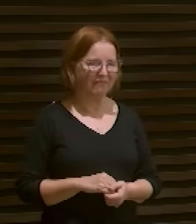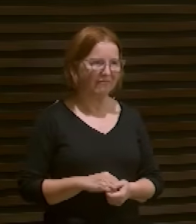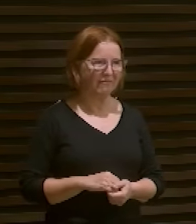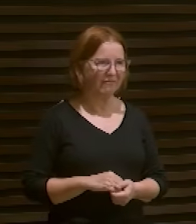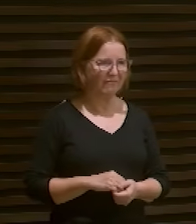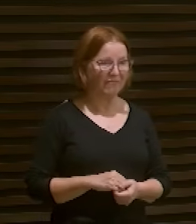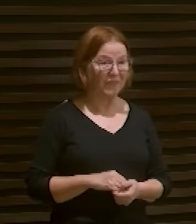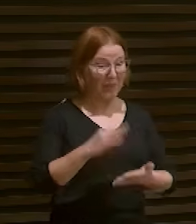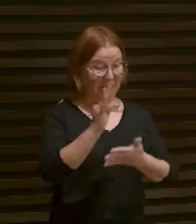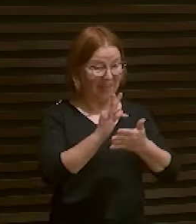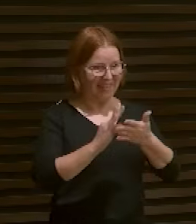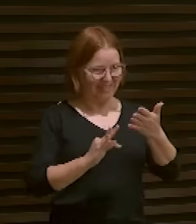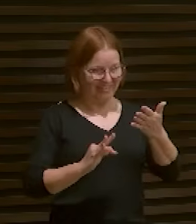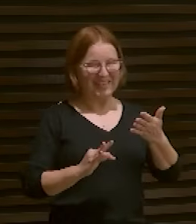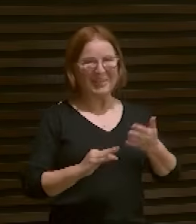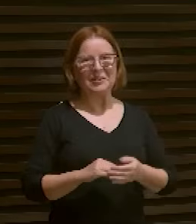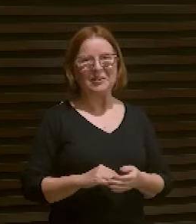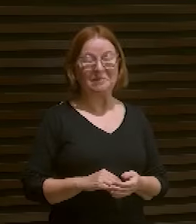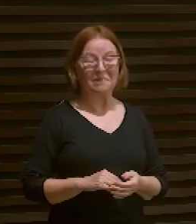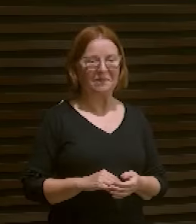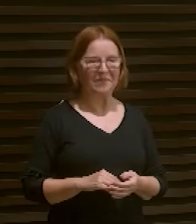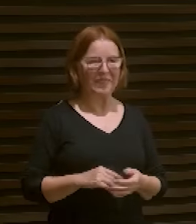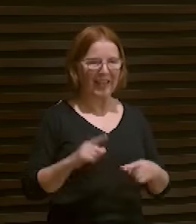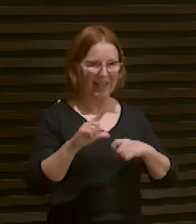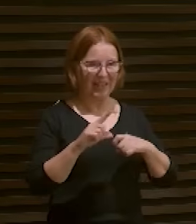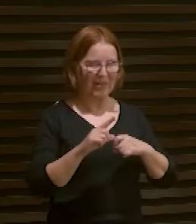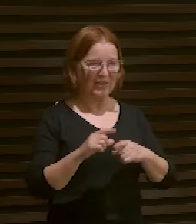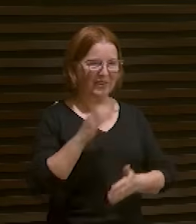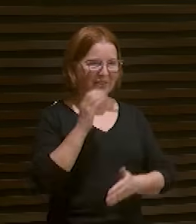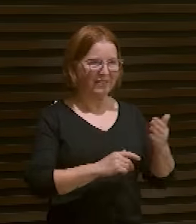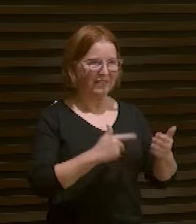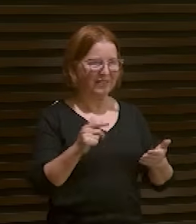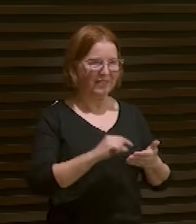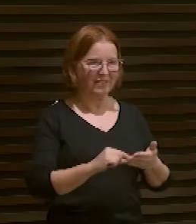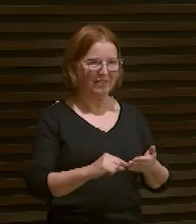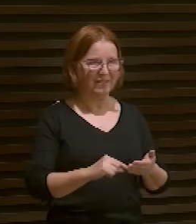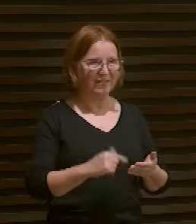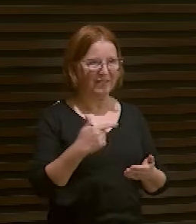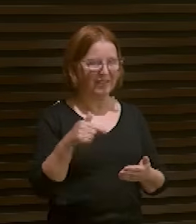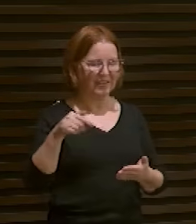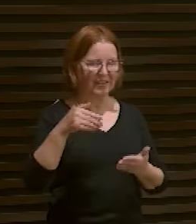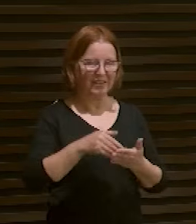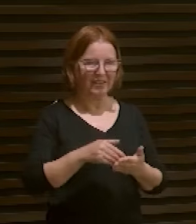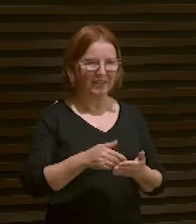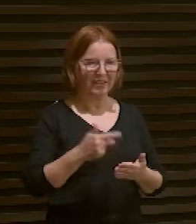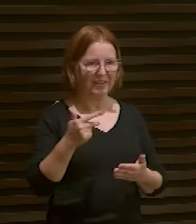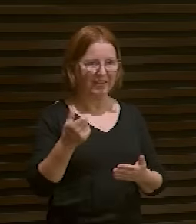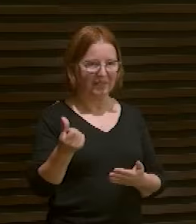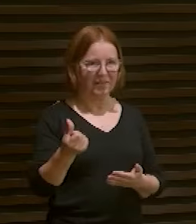Olha esse texto aqui, que esse texto aqui ele é fantástico. Lucas 6, 27 a 36. Olha esse texto